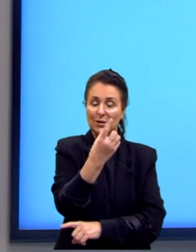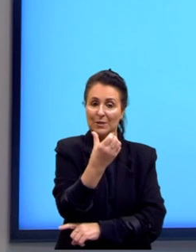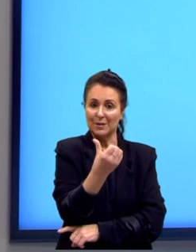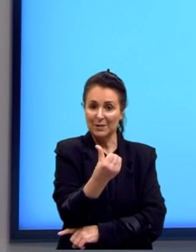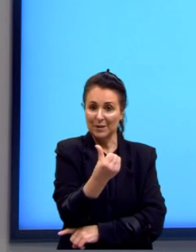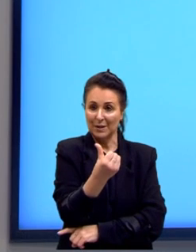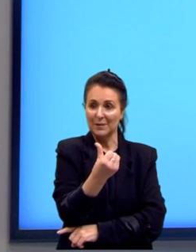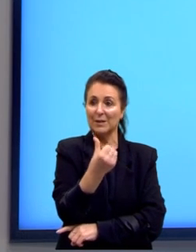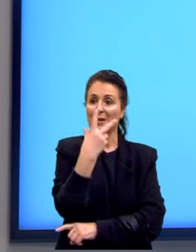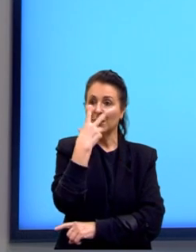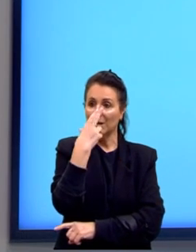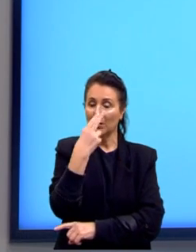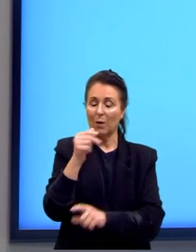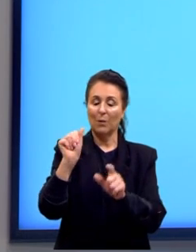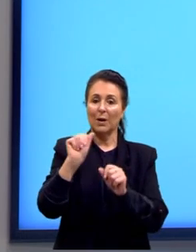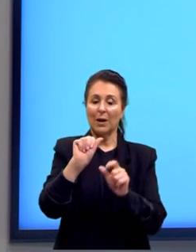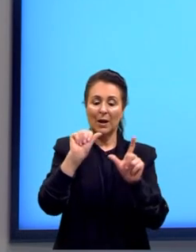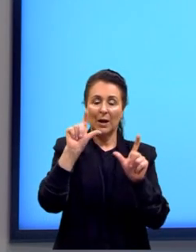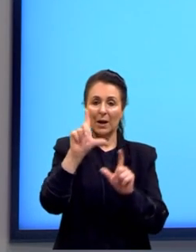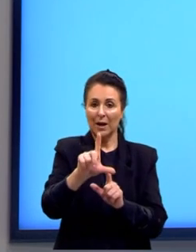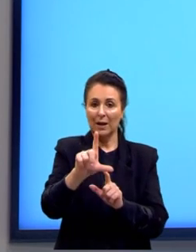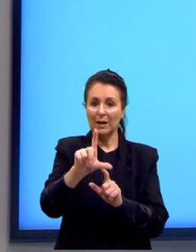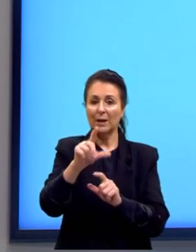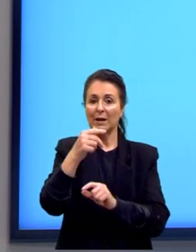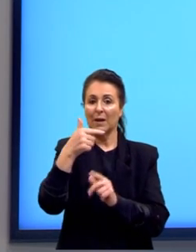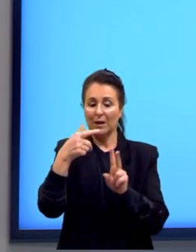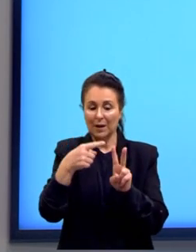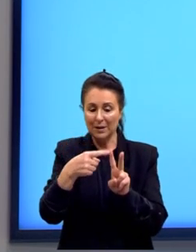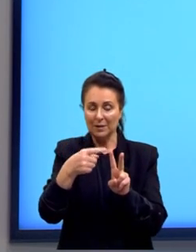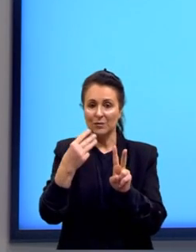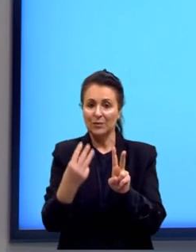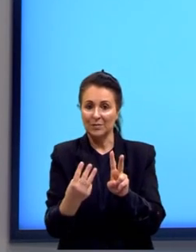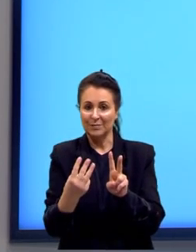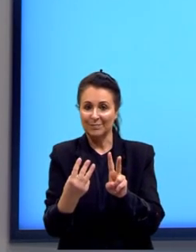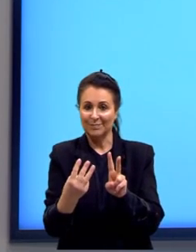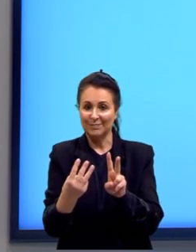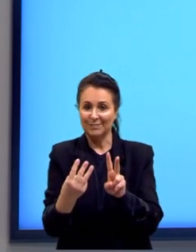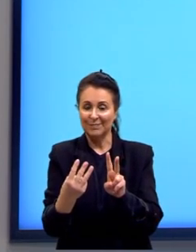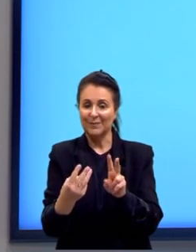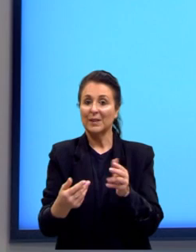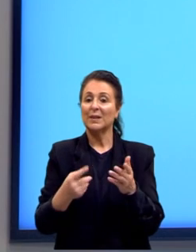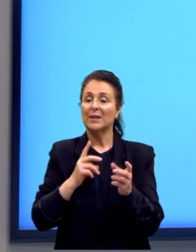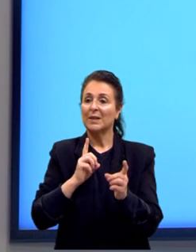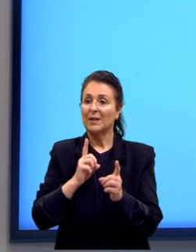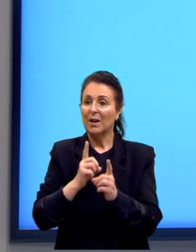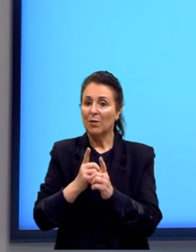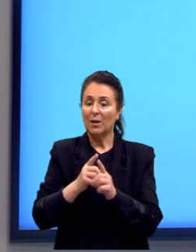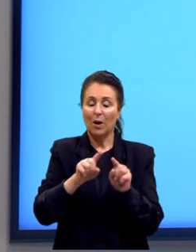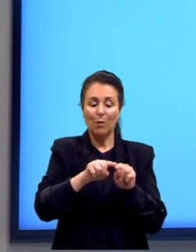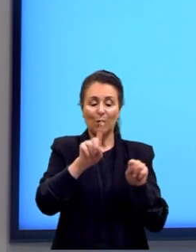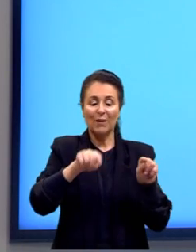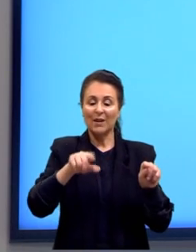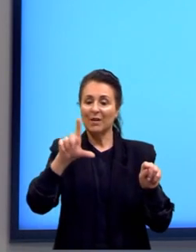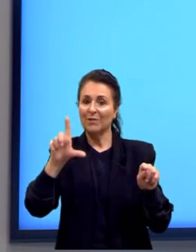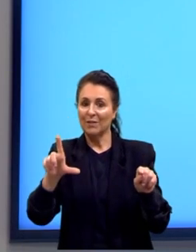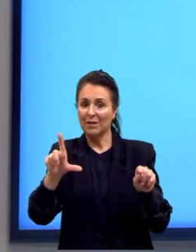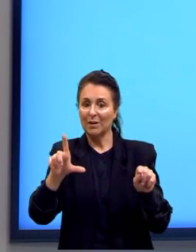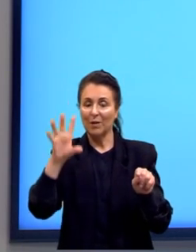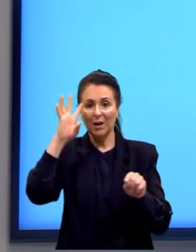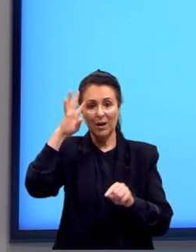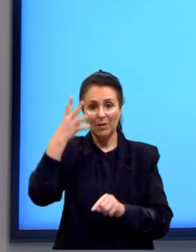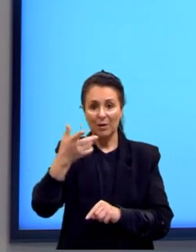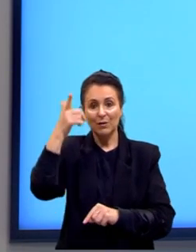16 = L raiz de 3 e aí para isolar a nossa variável L nós